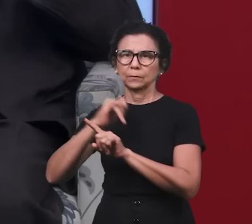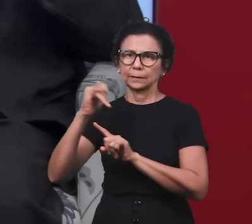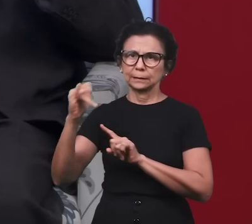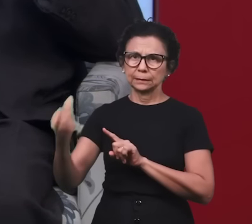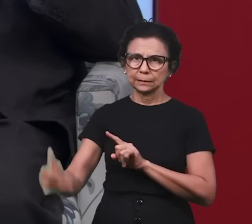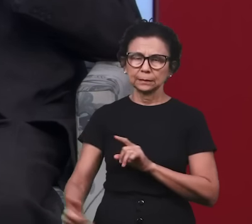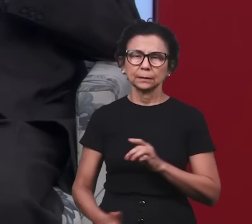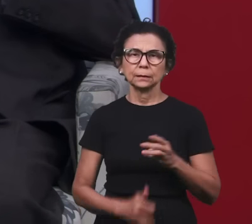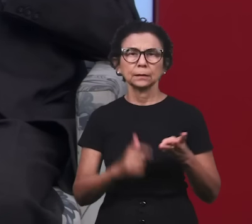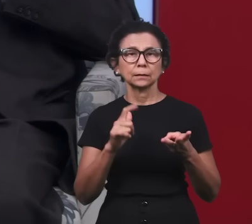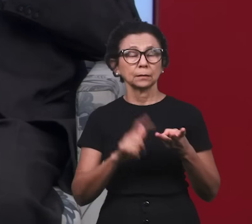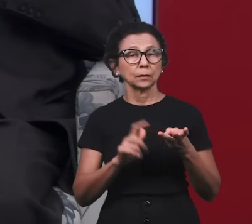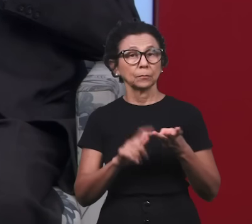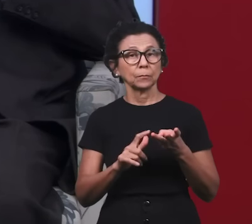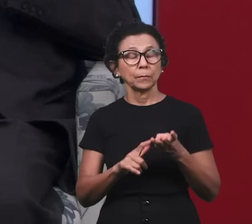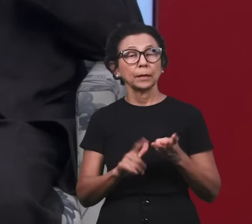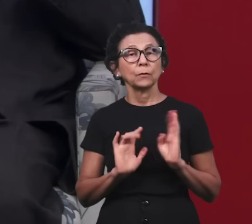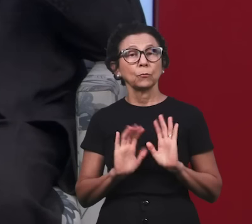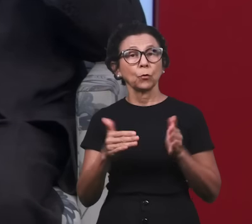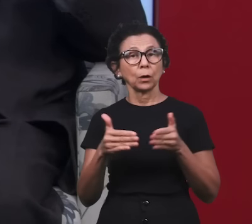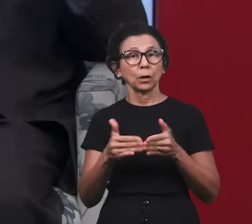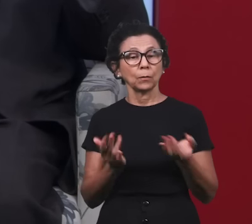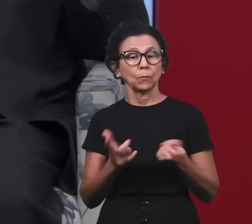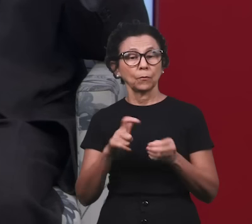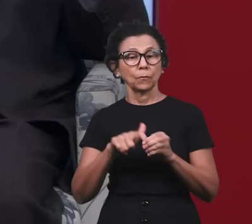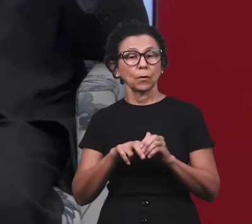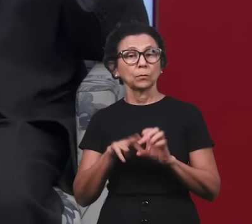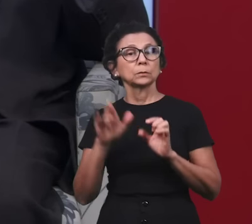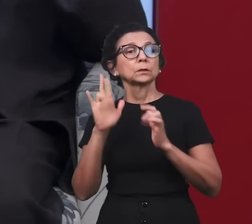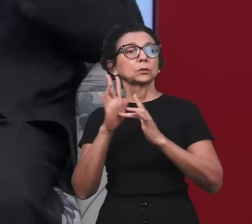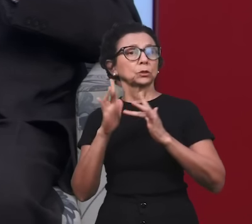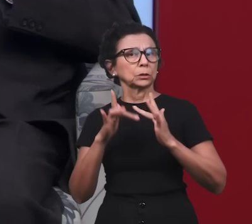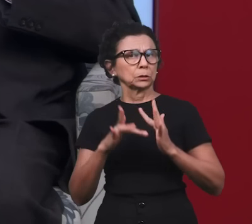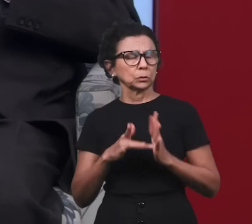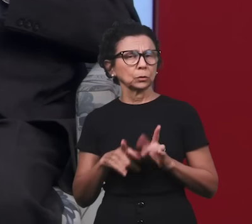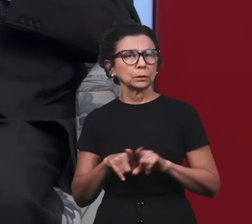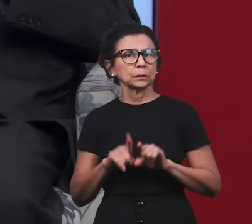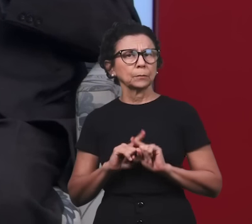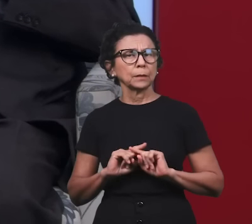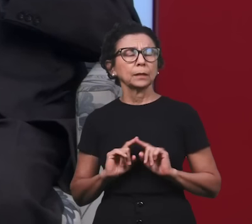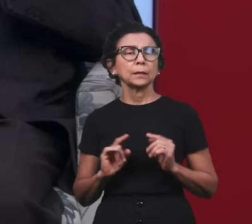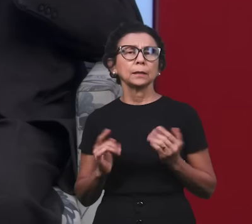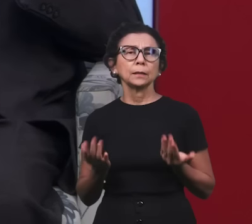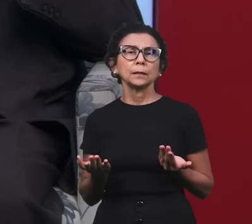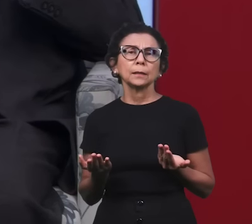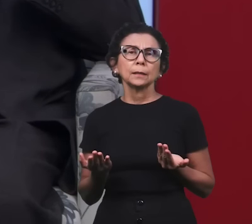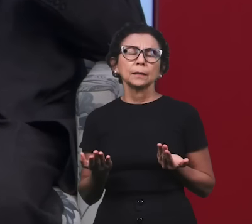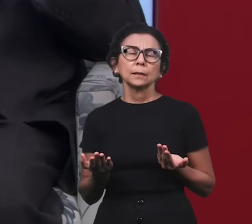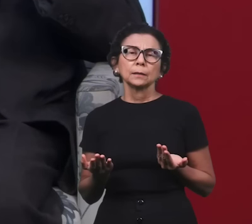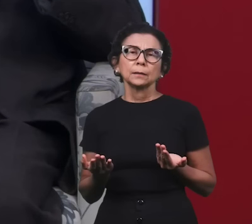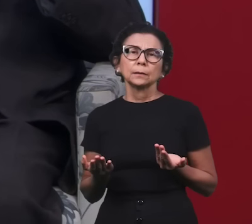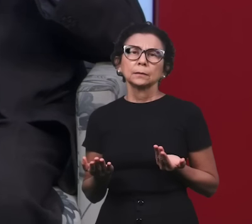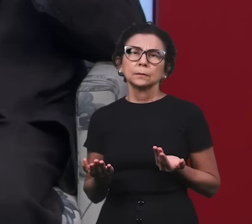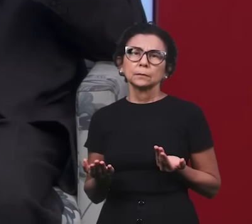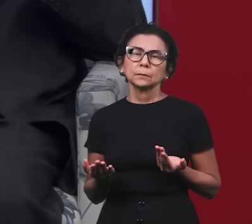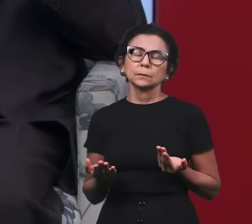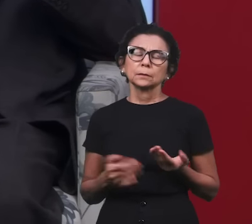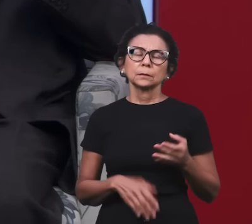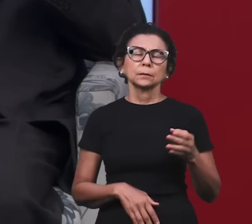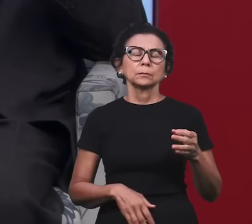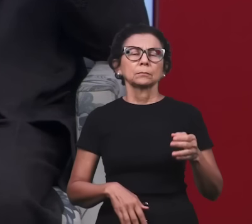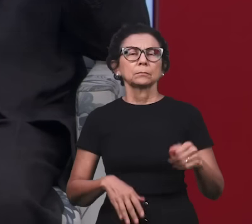destacamos muito a volta do Senhor Jesus e falamos também muito a respeito da volta de Jesus. Falamos que tem